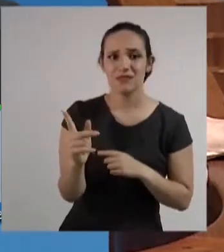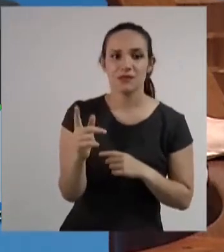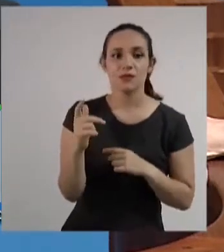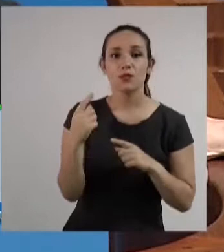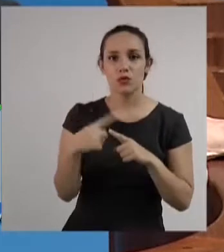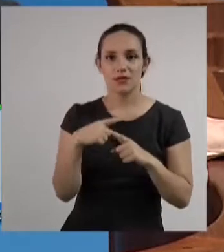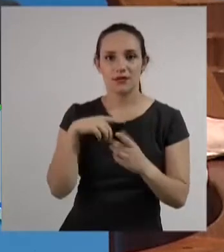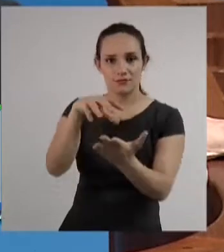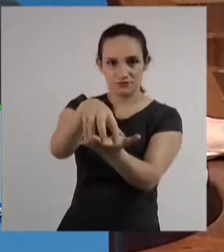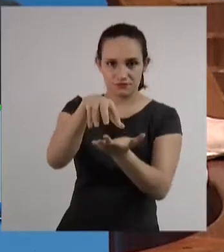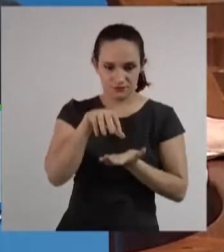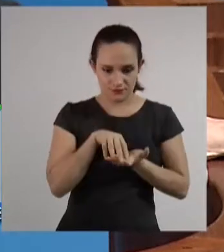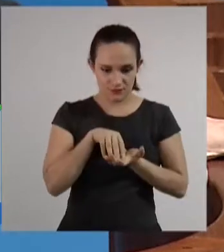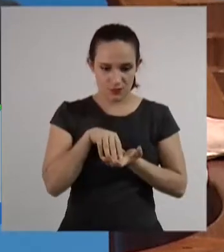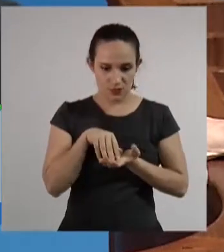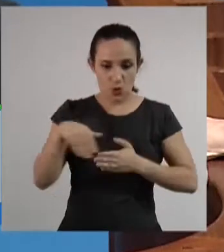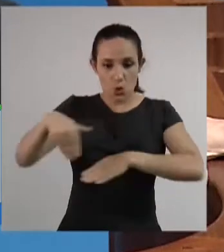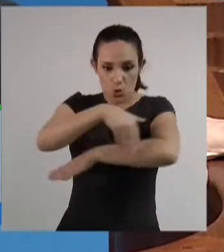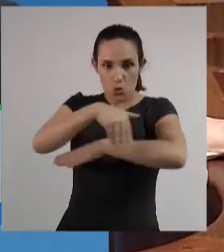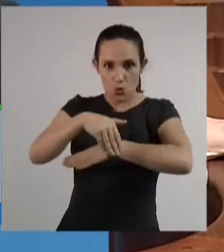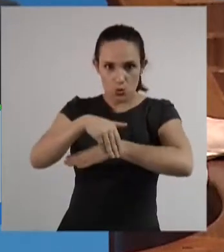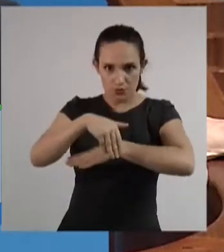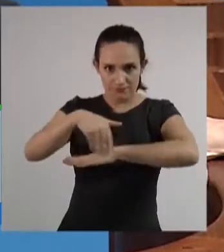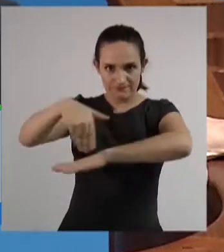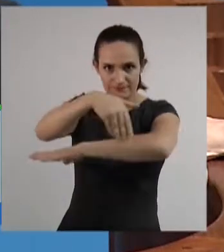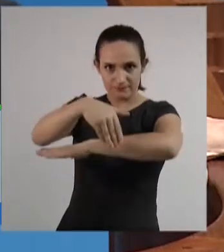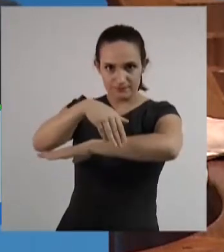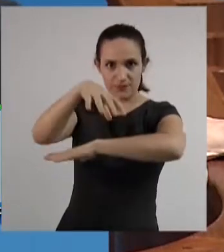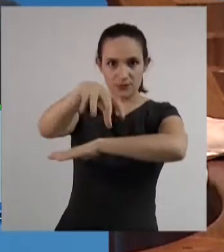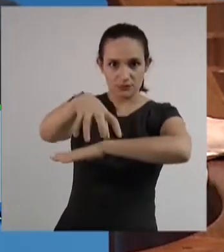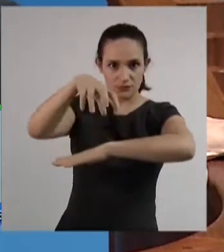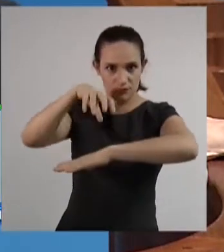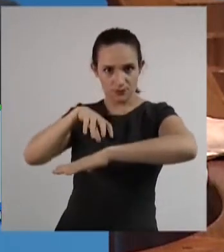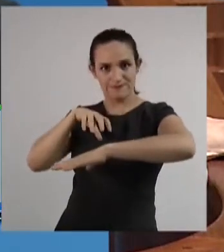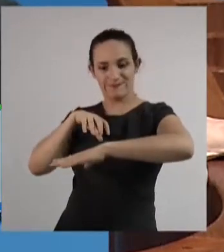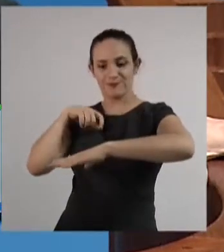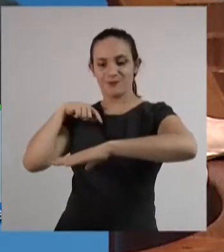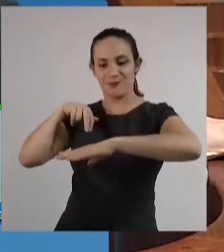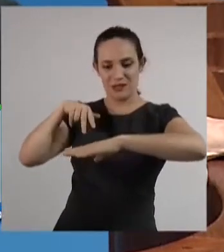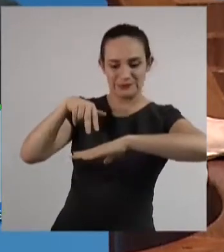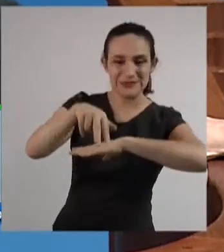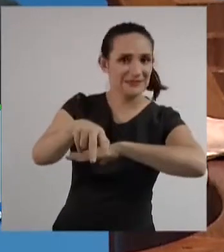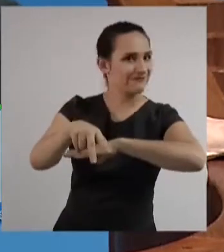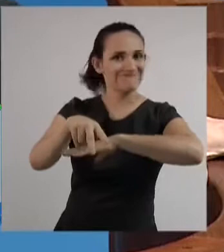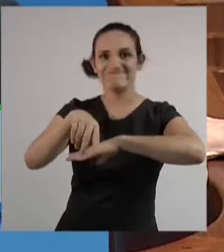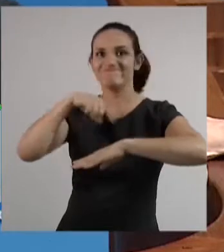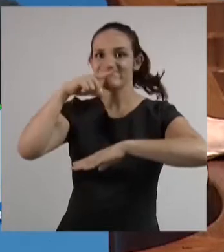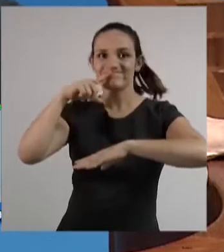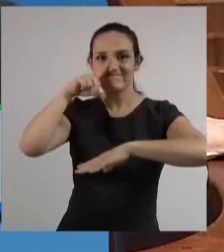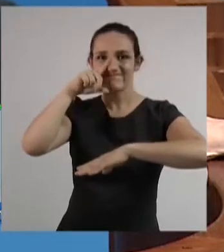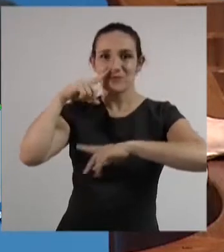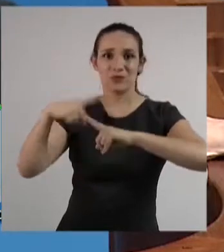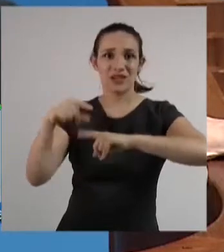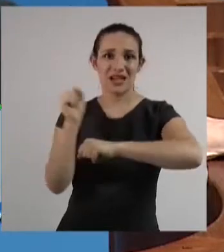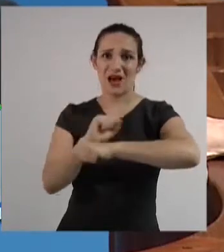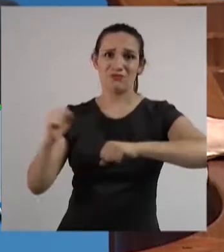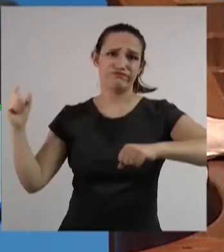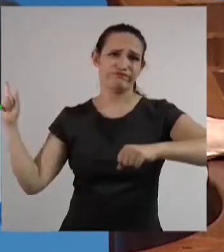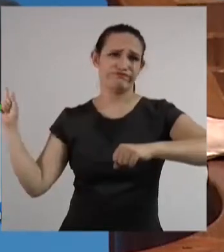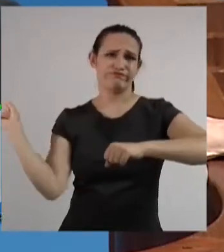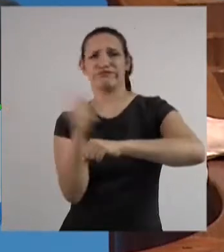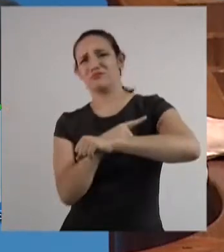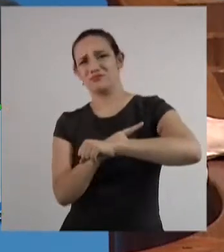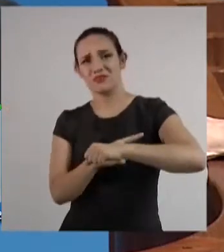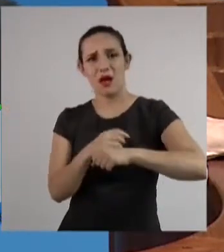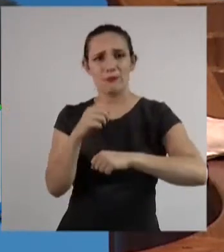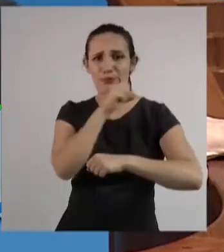aldeia para outra, em função do trânsito de veículos em alta velocidade e